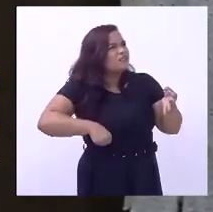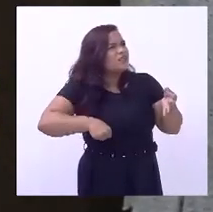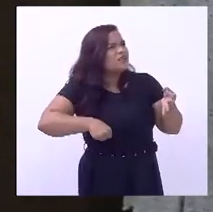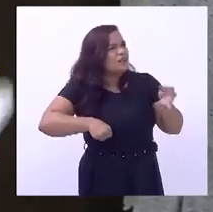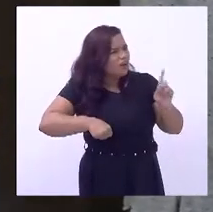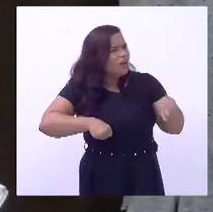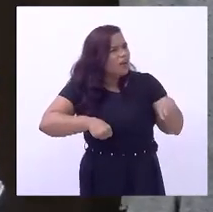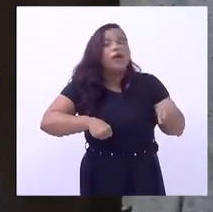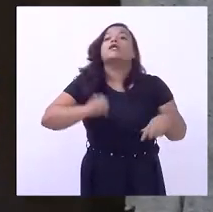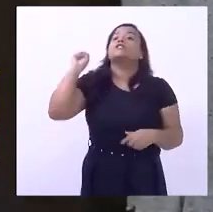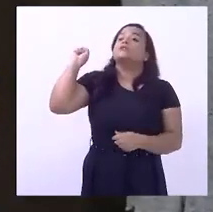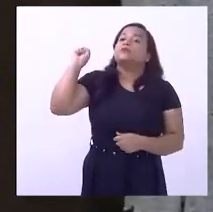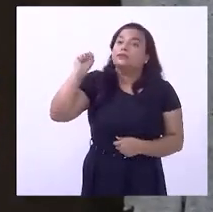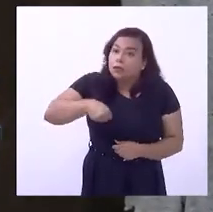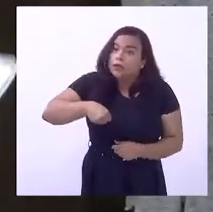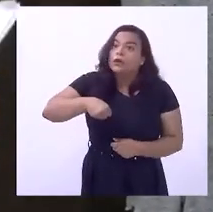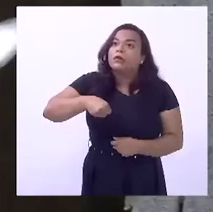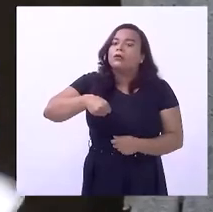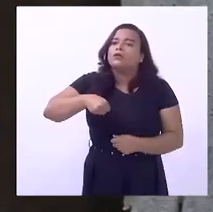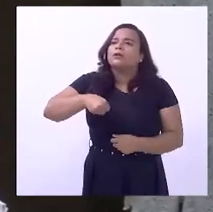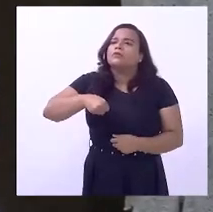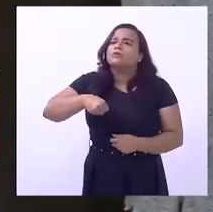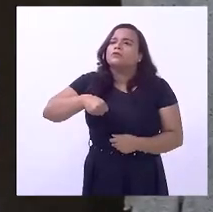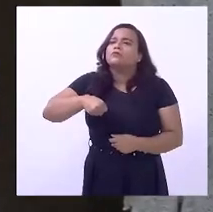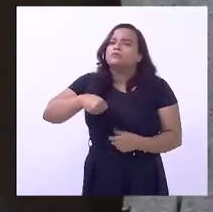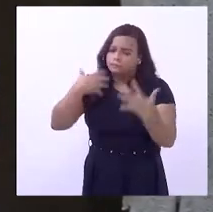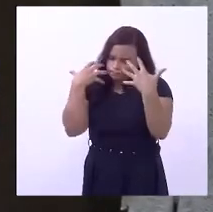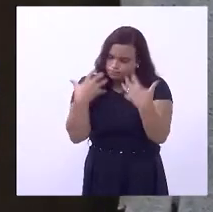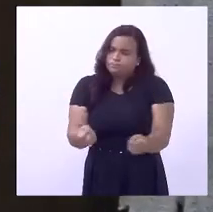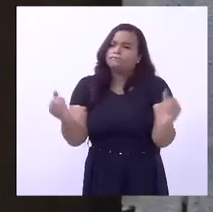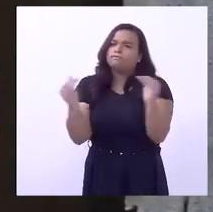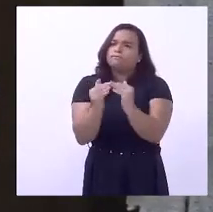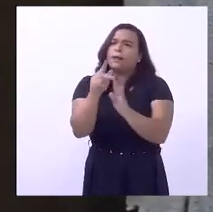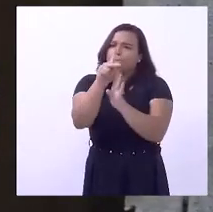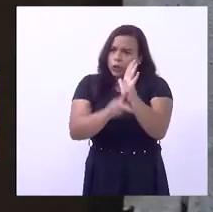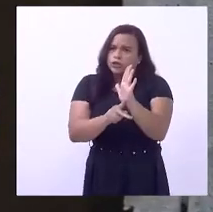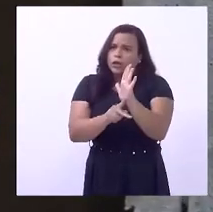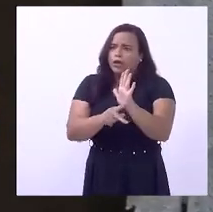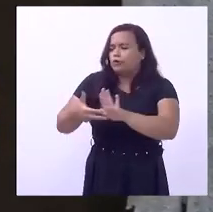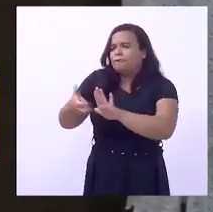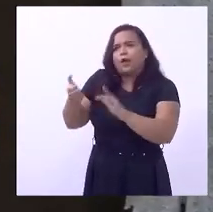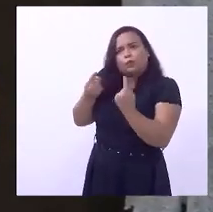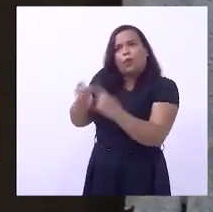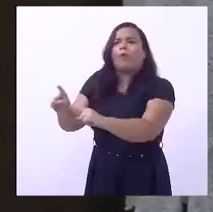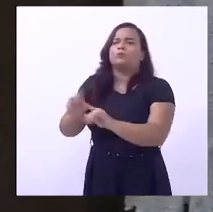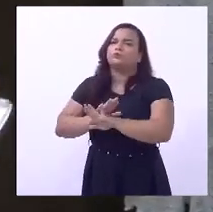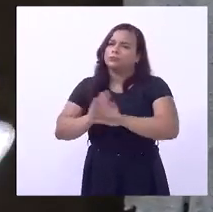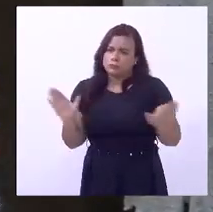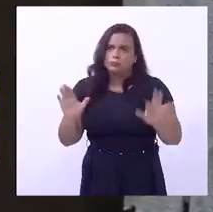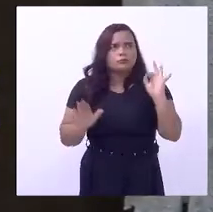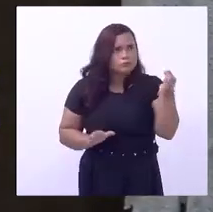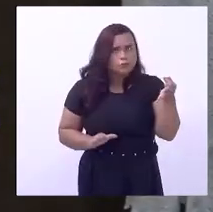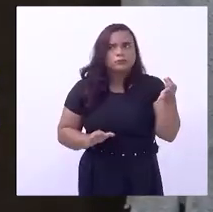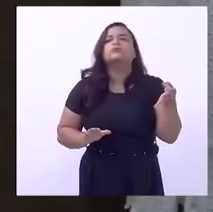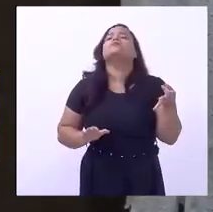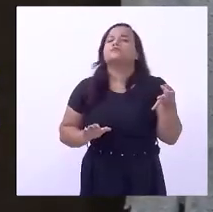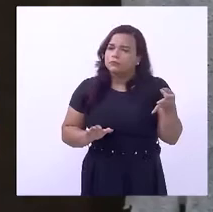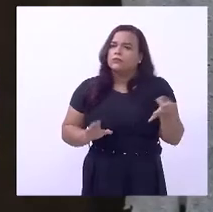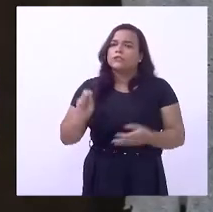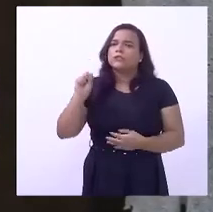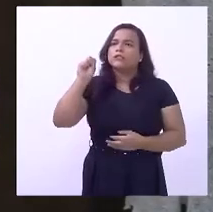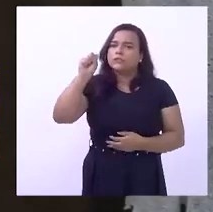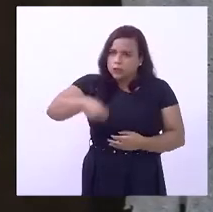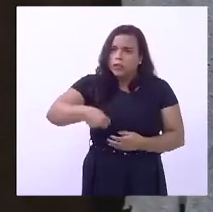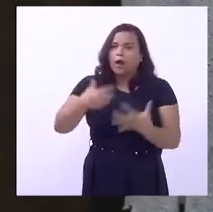confirmar, sim é em favor do projeto e contra o veto, não é isso? Isso. Então, encaminhamos o voto